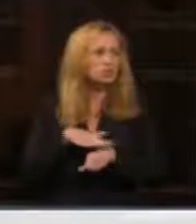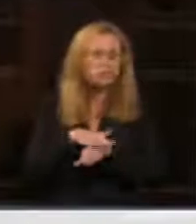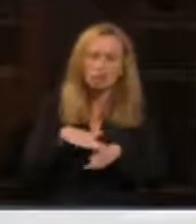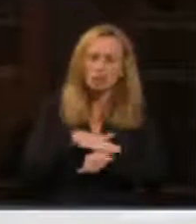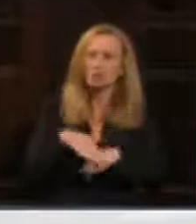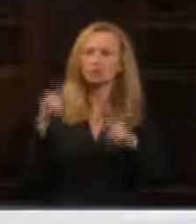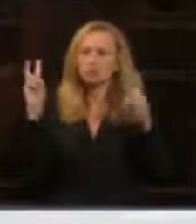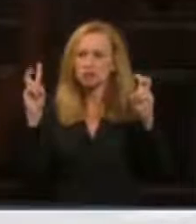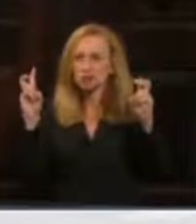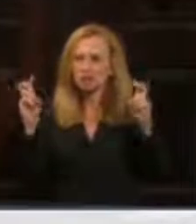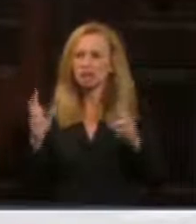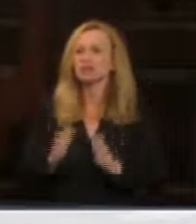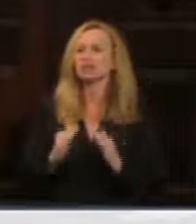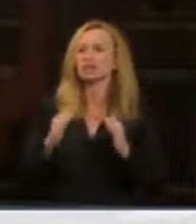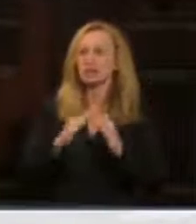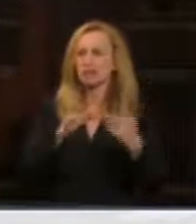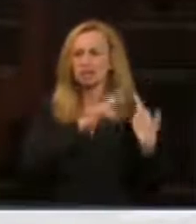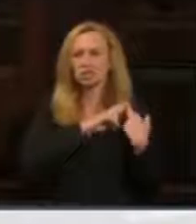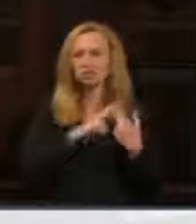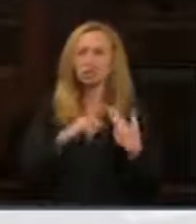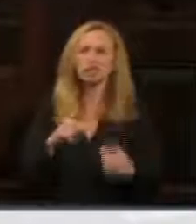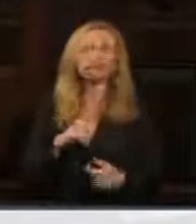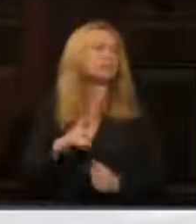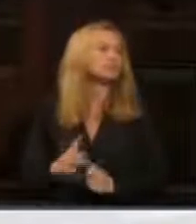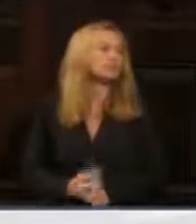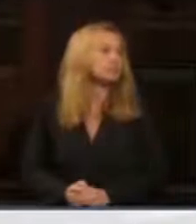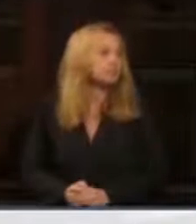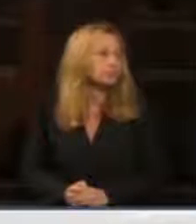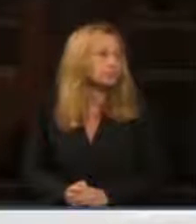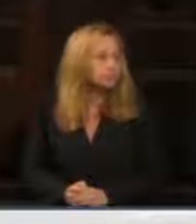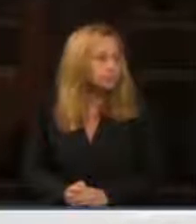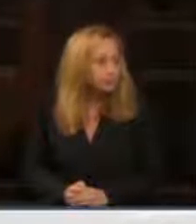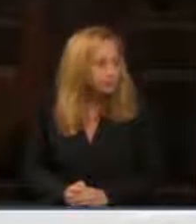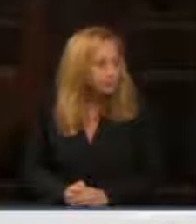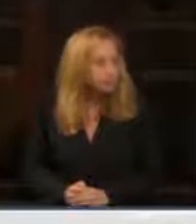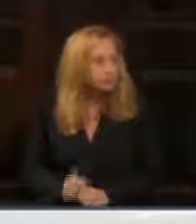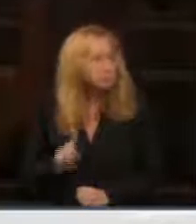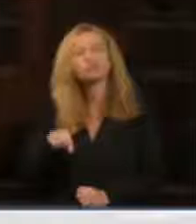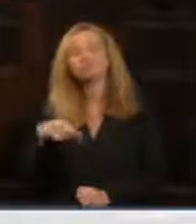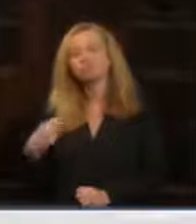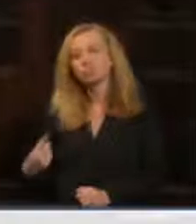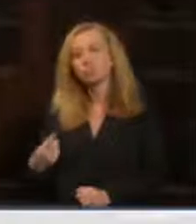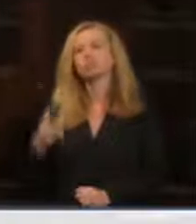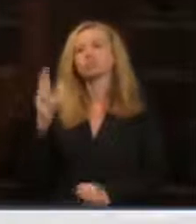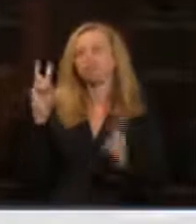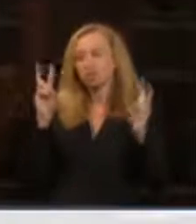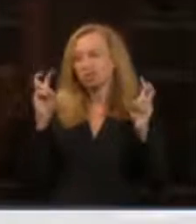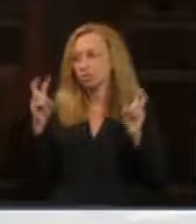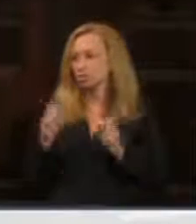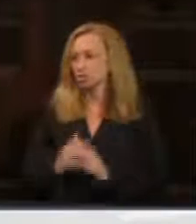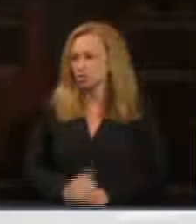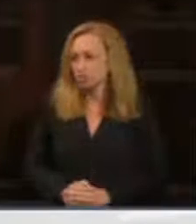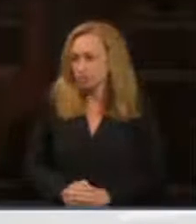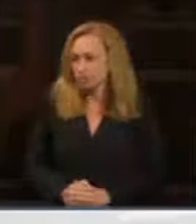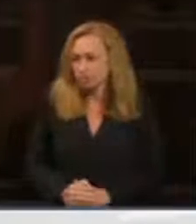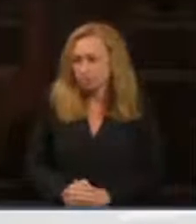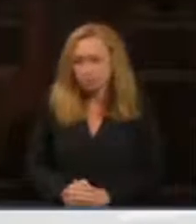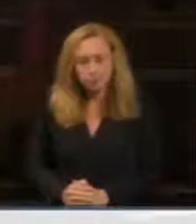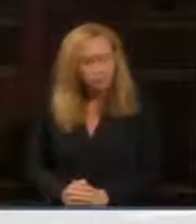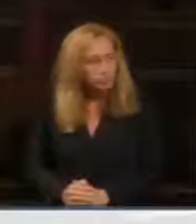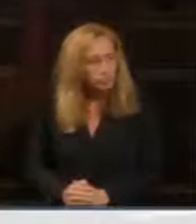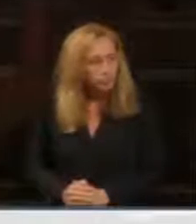casa, obviamente, tem responsabilidade. Outro assunto que venho tratar aqui é sobre